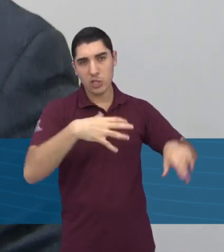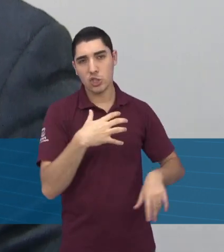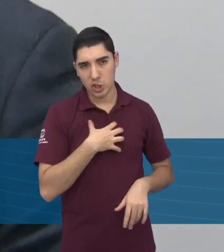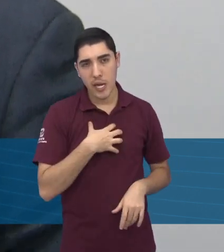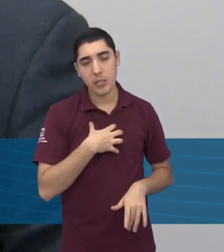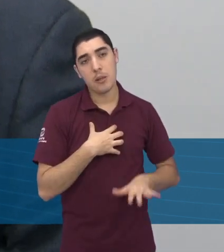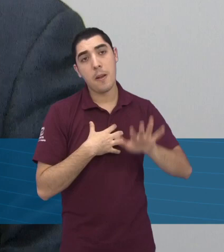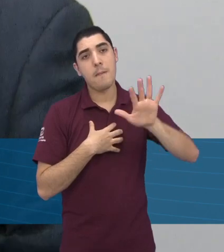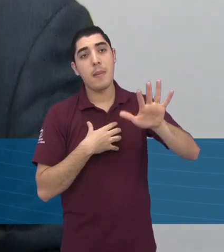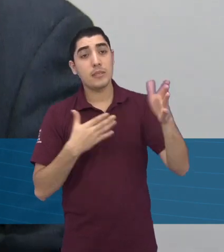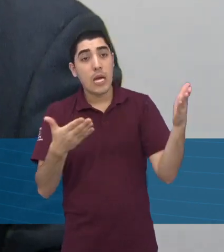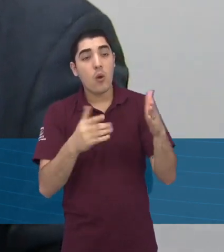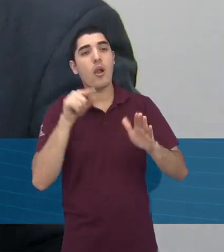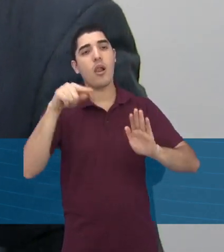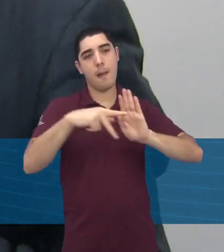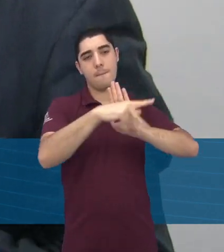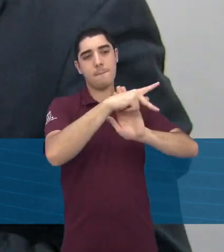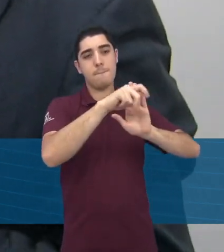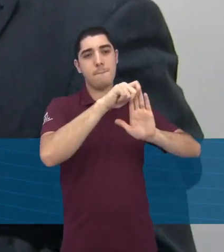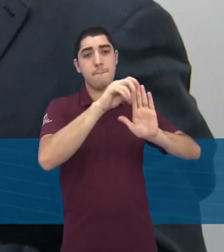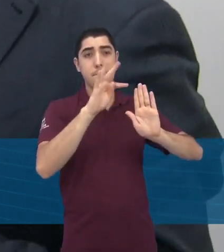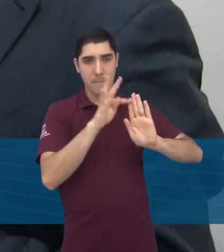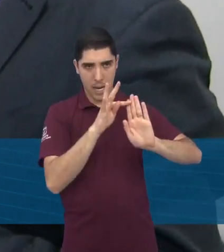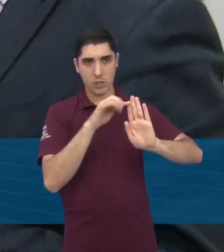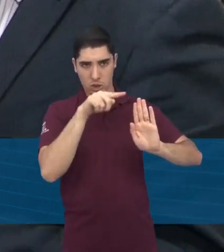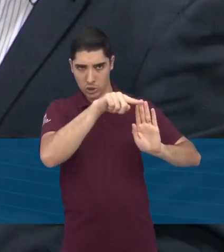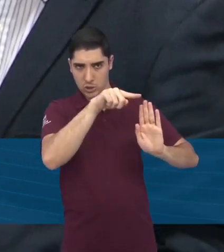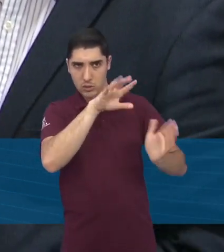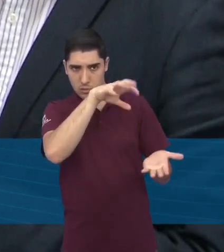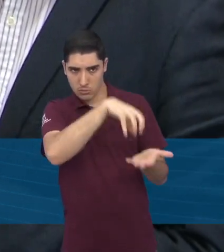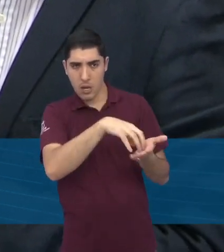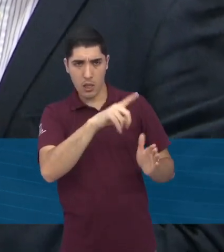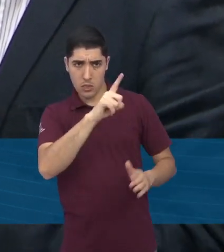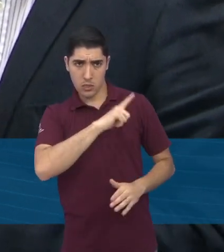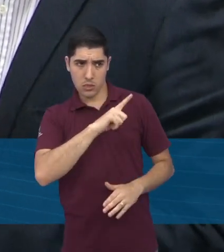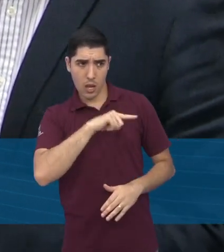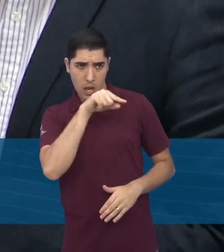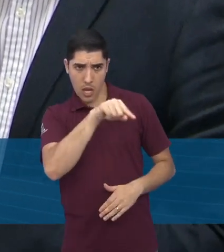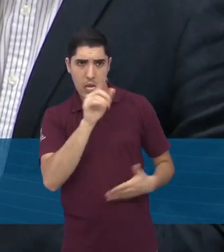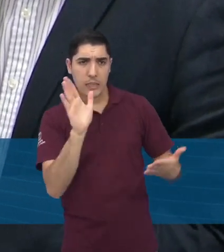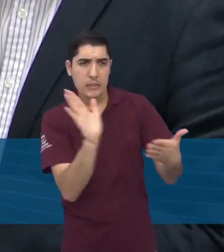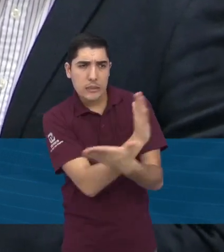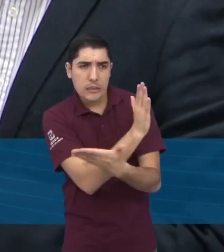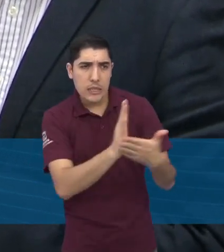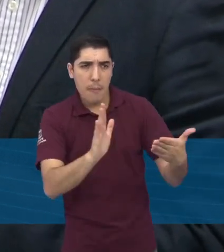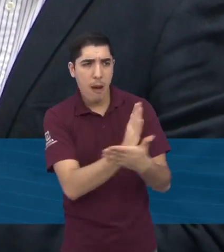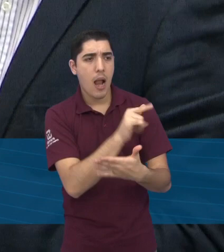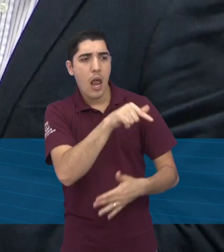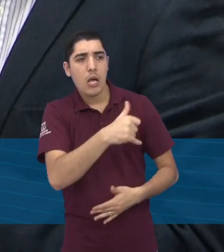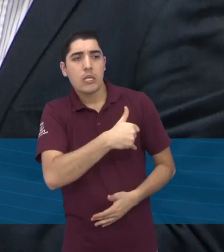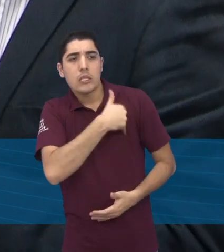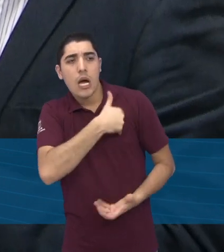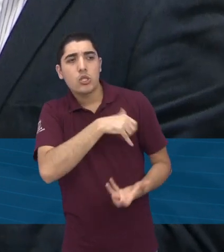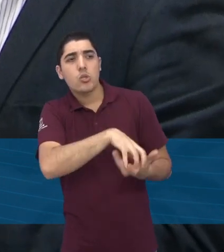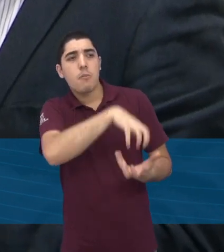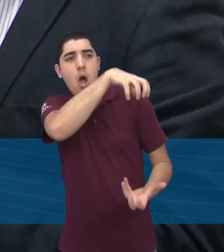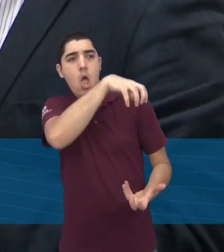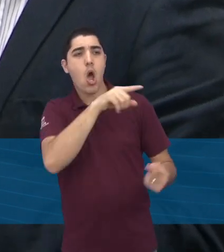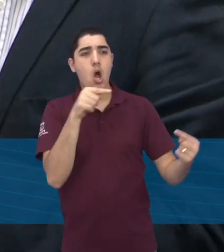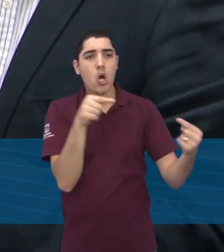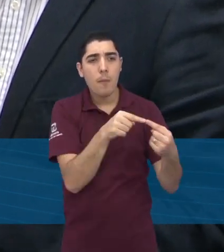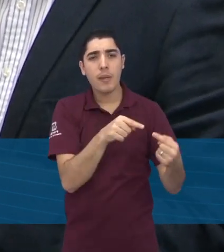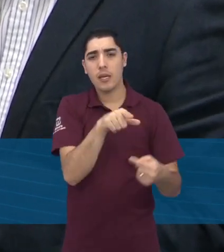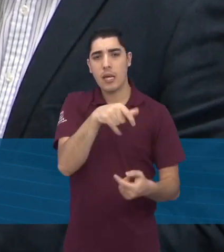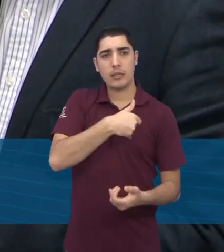distinta, mas falando da realidade do PAT, as vagas oferecidas pelo PAT. Lá no PAT tem essa distinção de faixa etária?